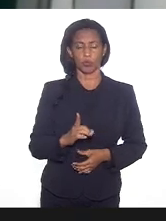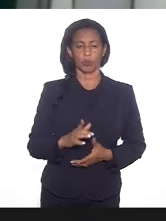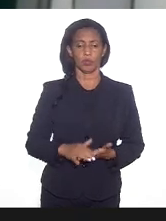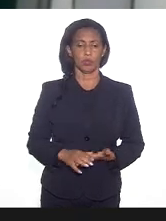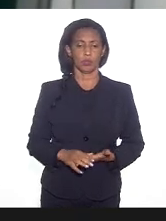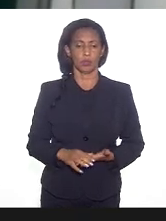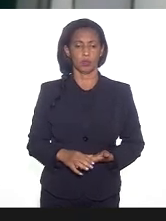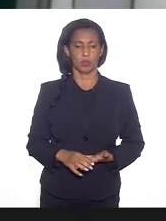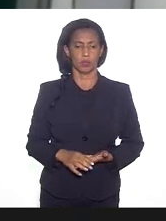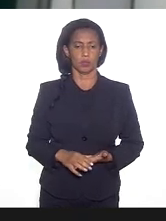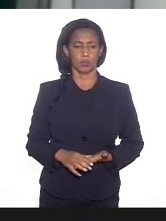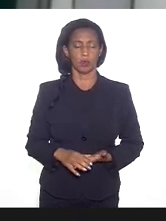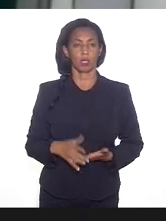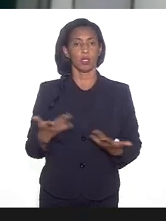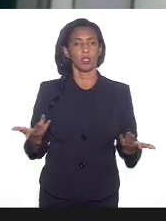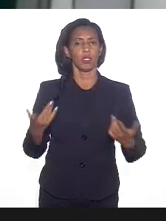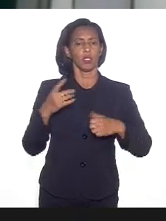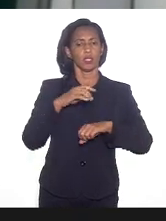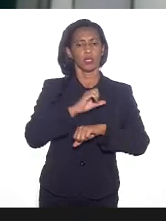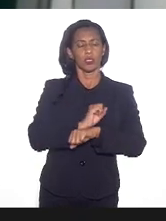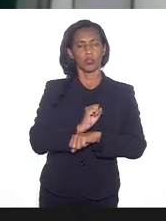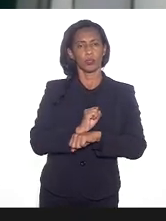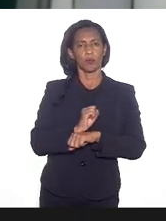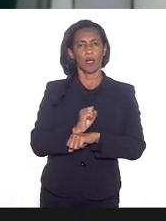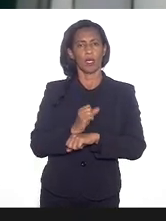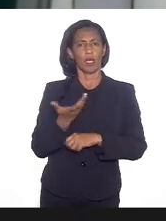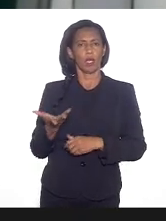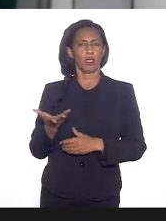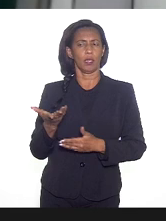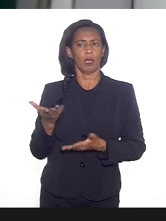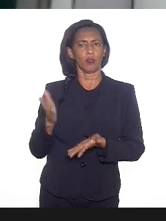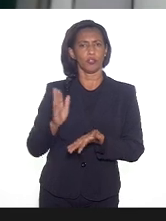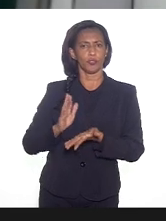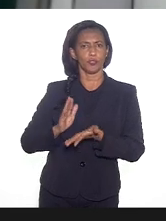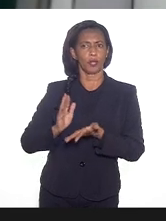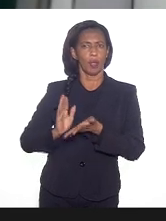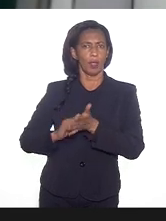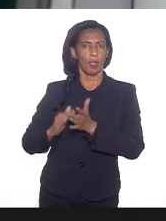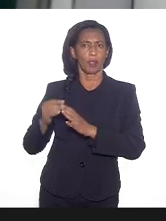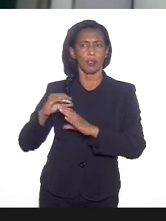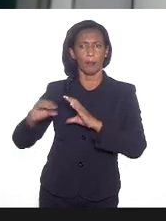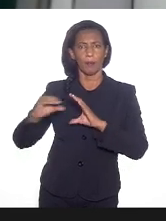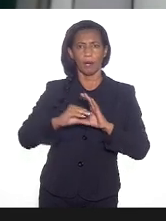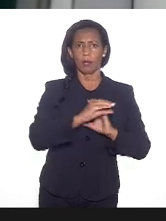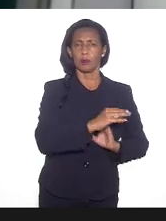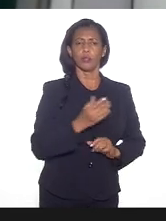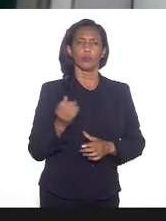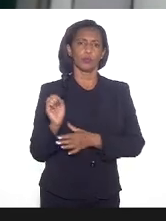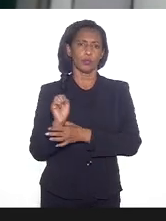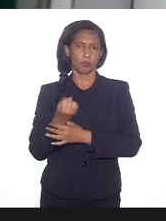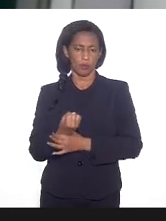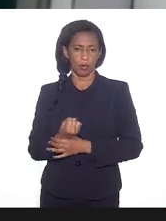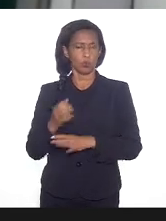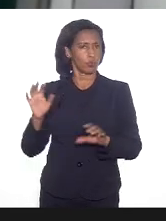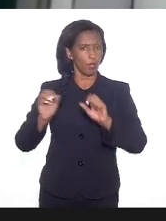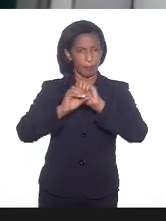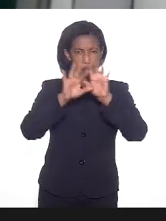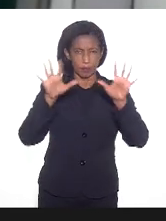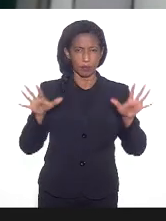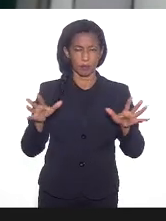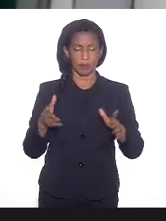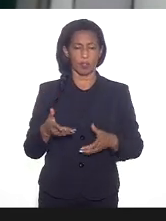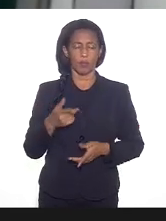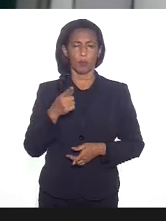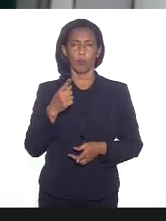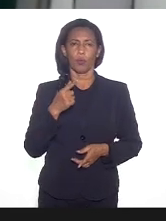assim, que espelhe as demandas e preocupações e direitos dos segurados e beneficiários. Então, só para deixar claro, já que o